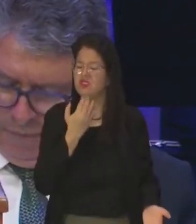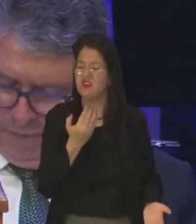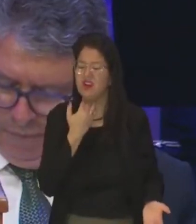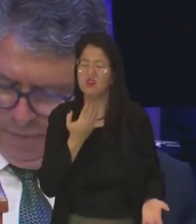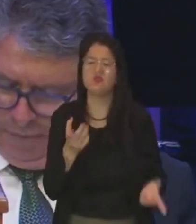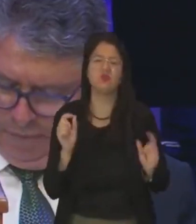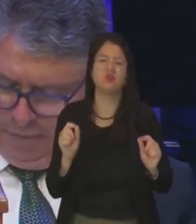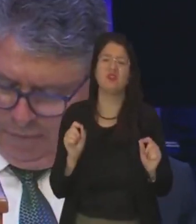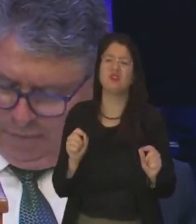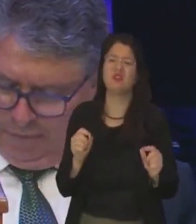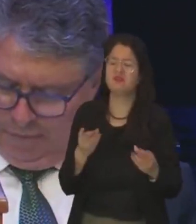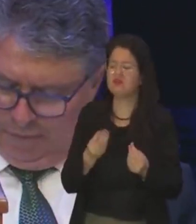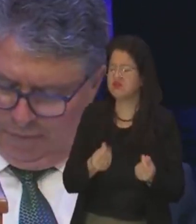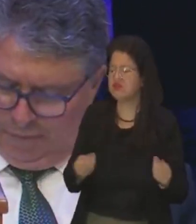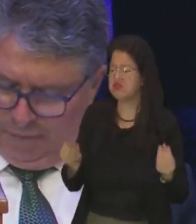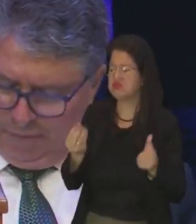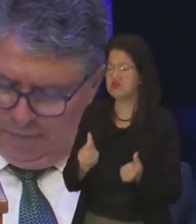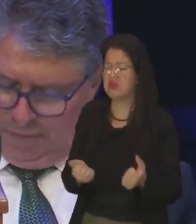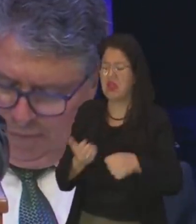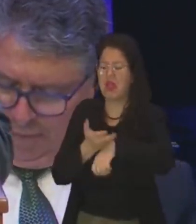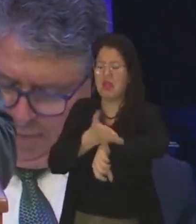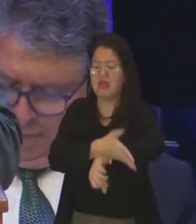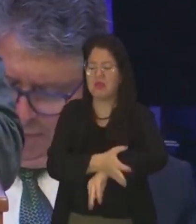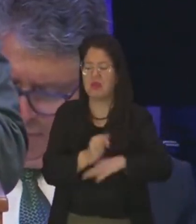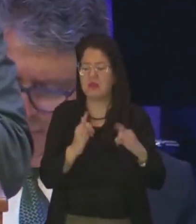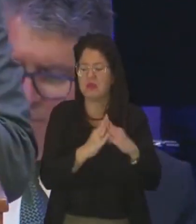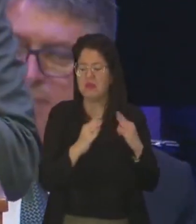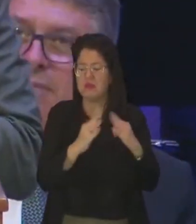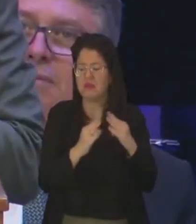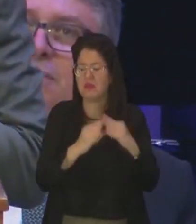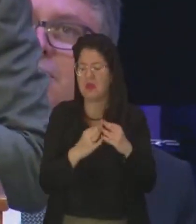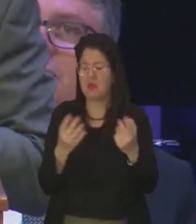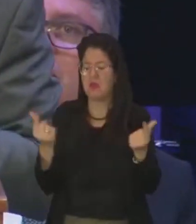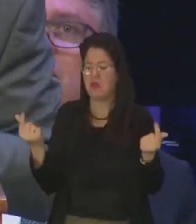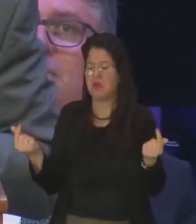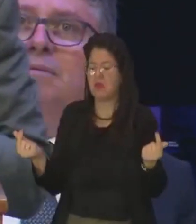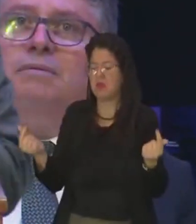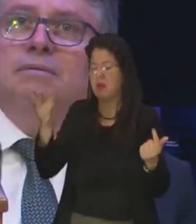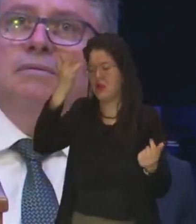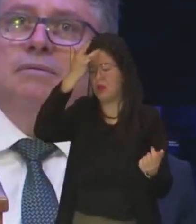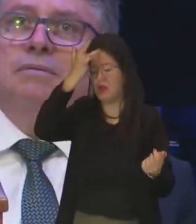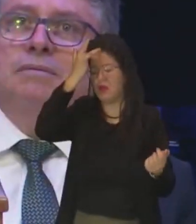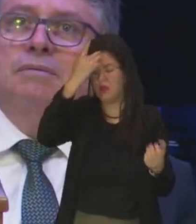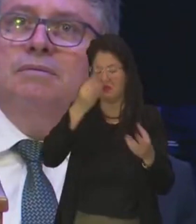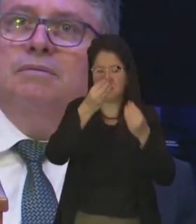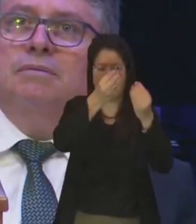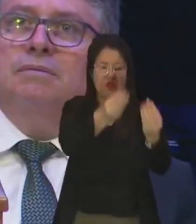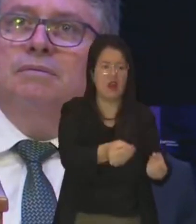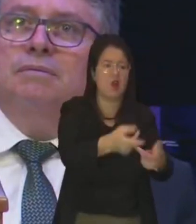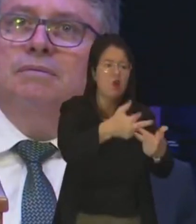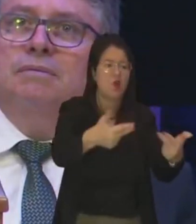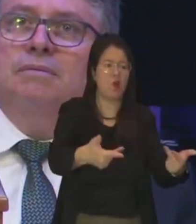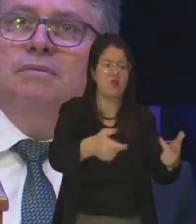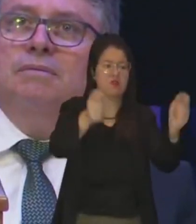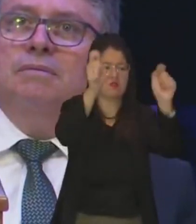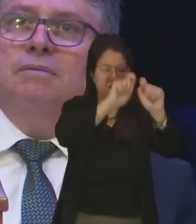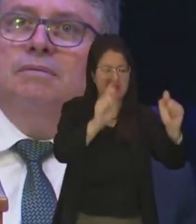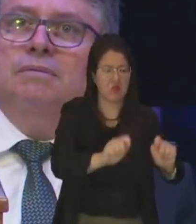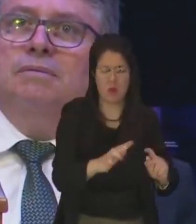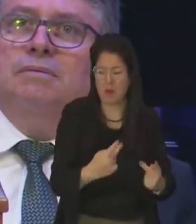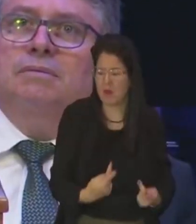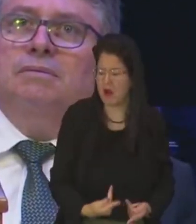entrar num templo budista, oferecer frutas para um Deus que não é o Deus soberano. Não